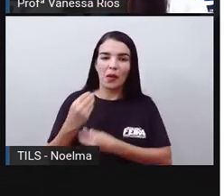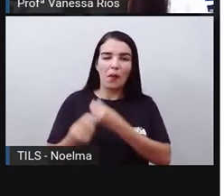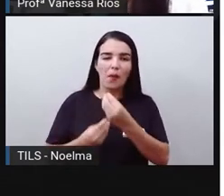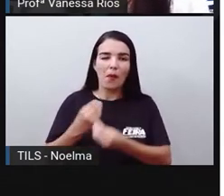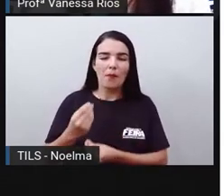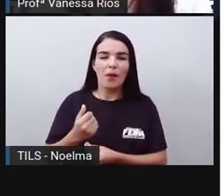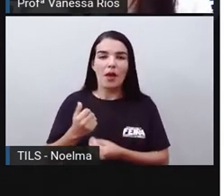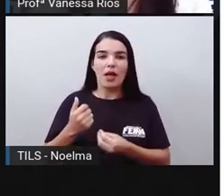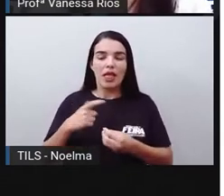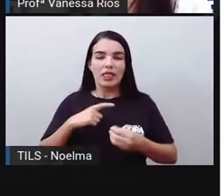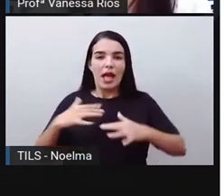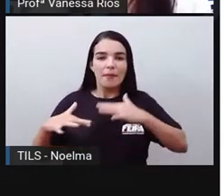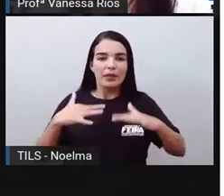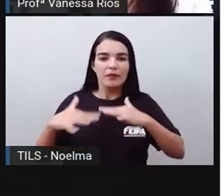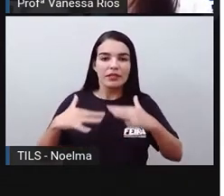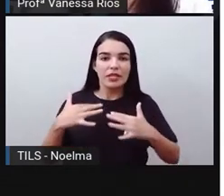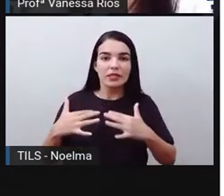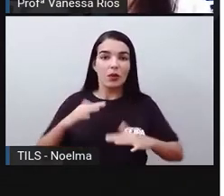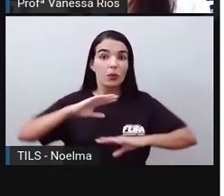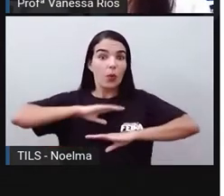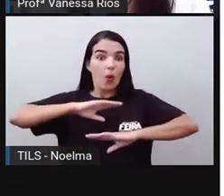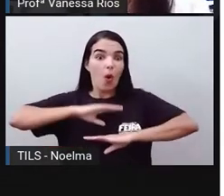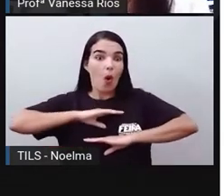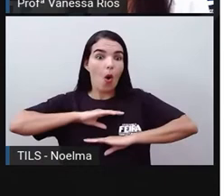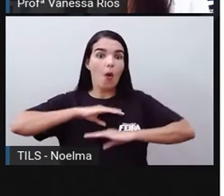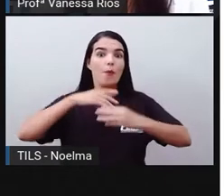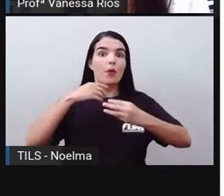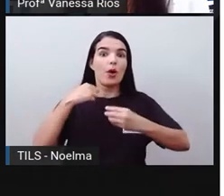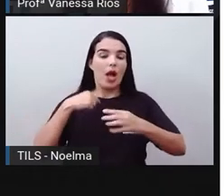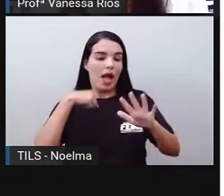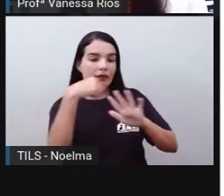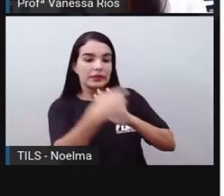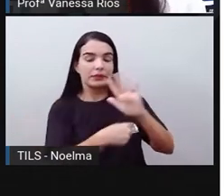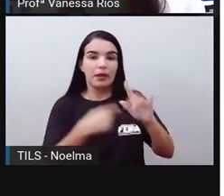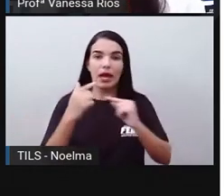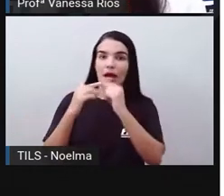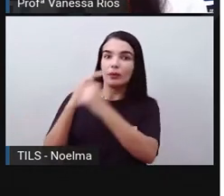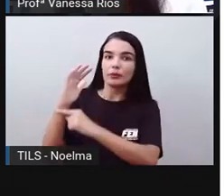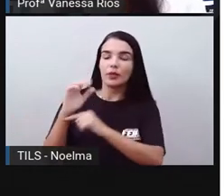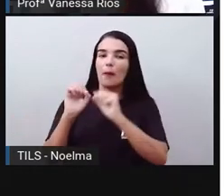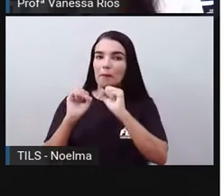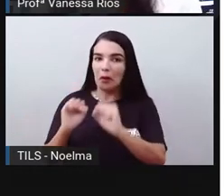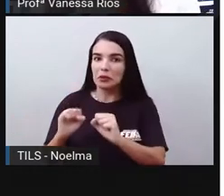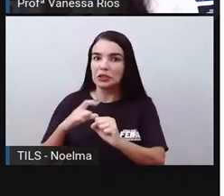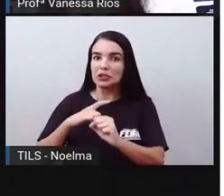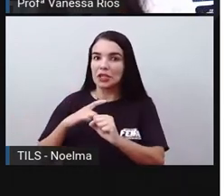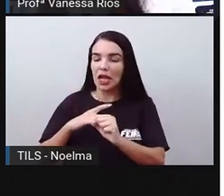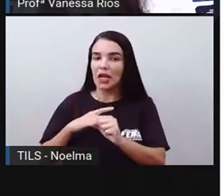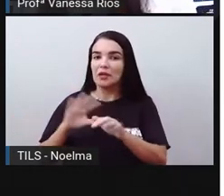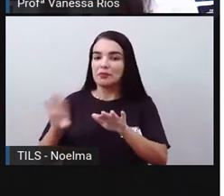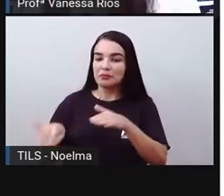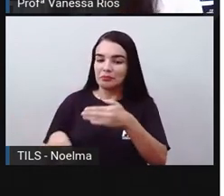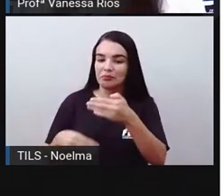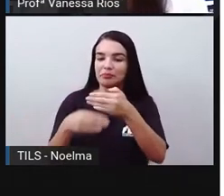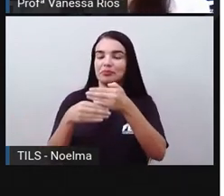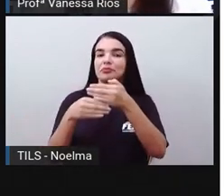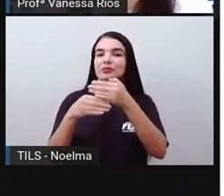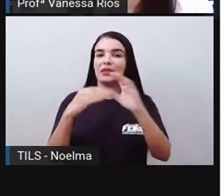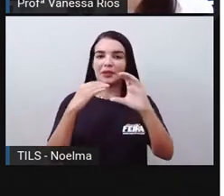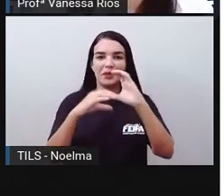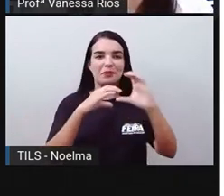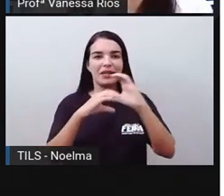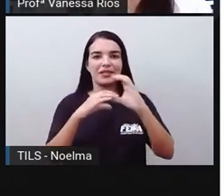as manifestações, como o nosso corpo, como as nossas mãos podem interferir no processo de comunicação, a gente